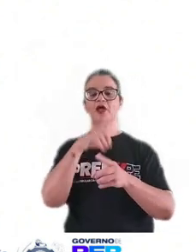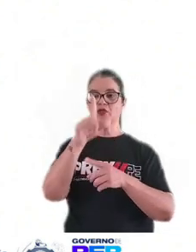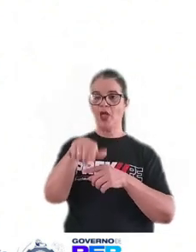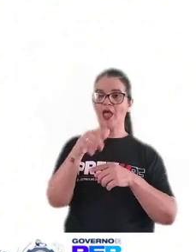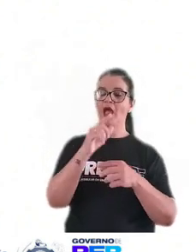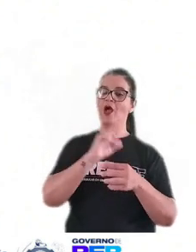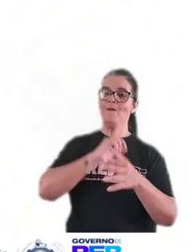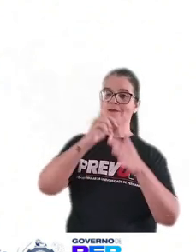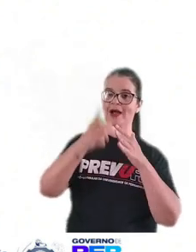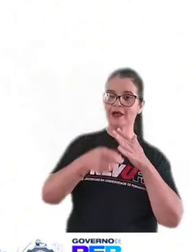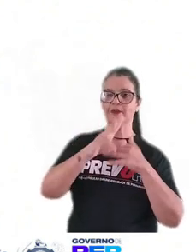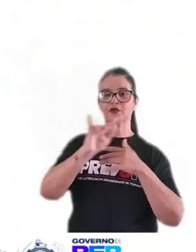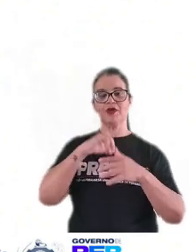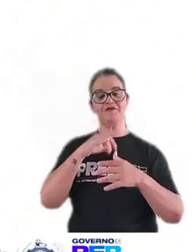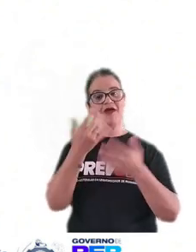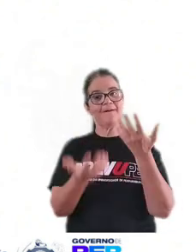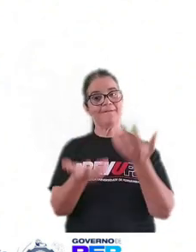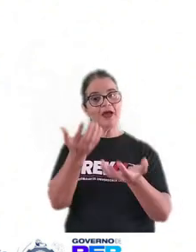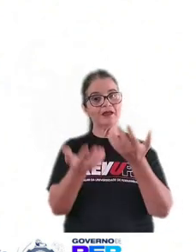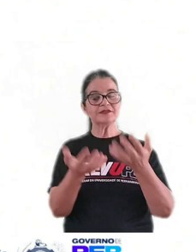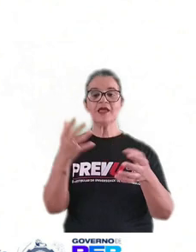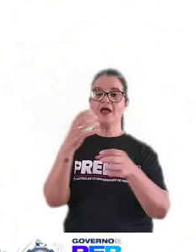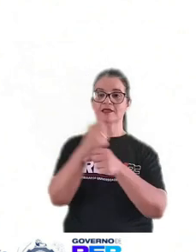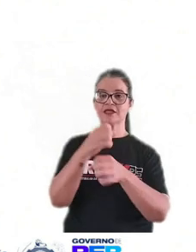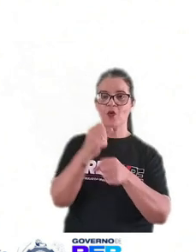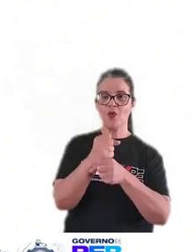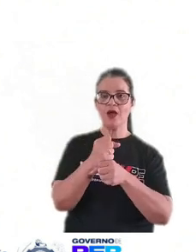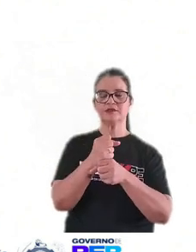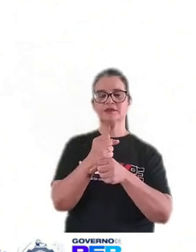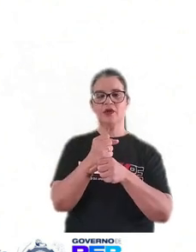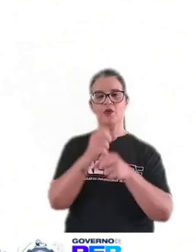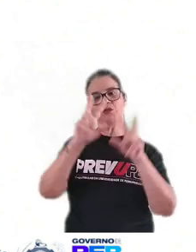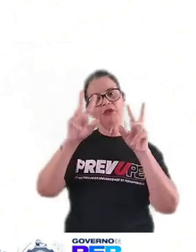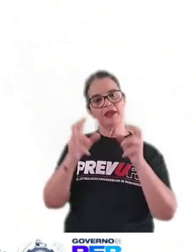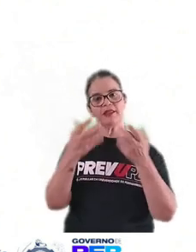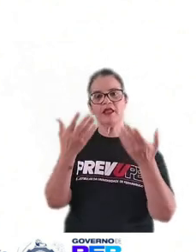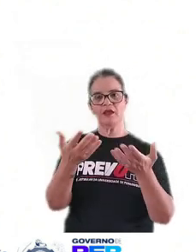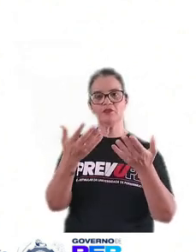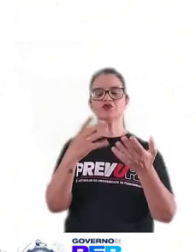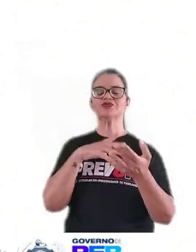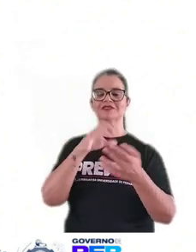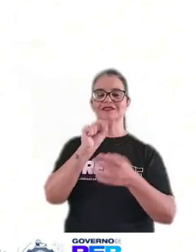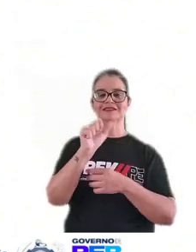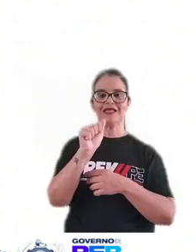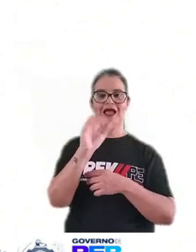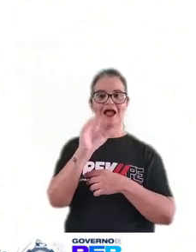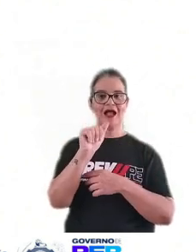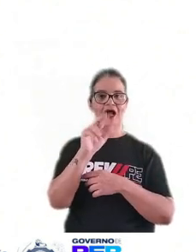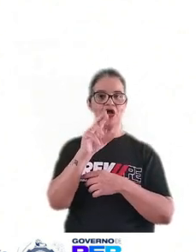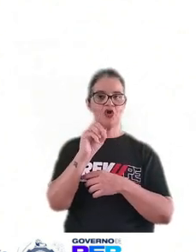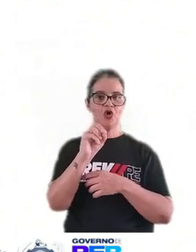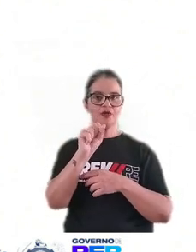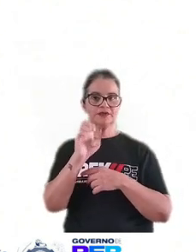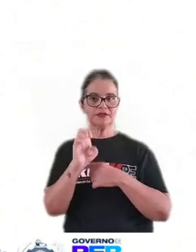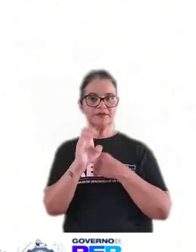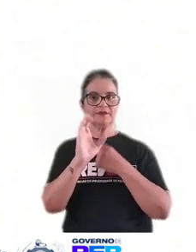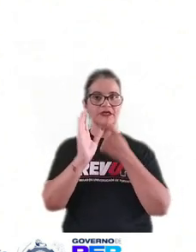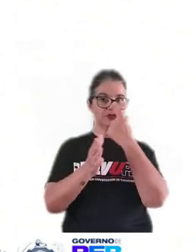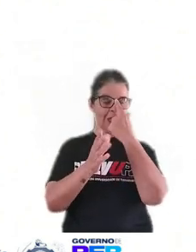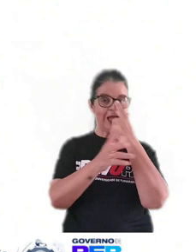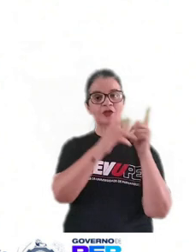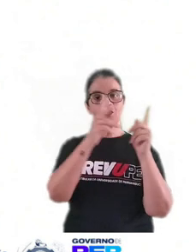determinado é o parâmetro que vai balancear essa equação em termos da sacarose